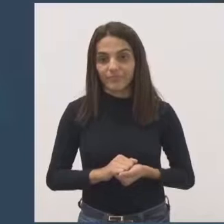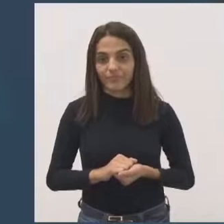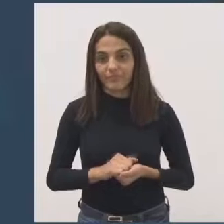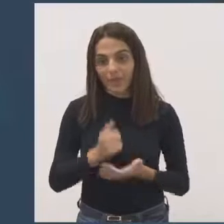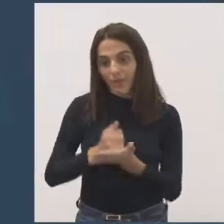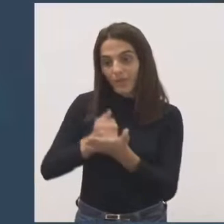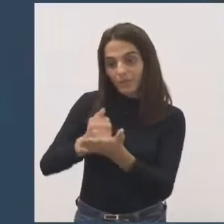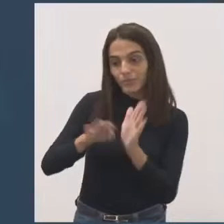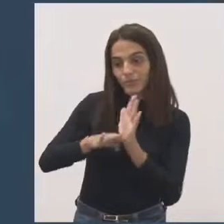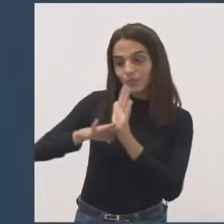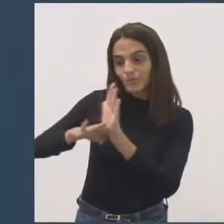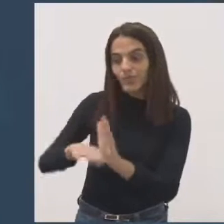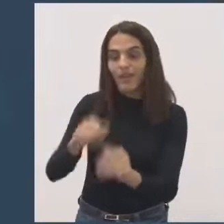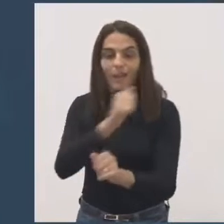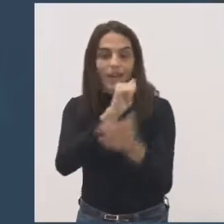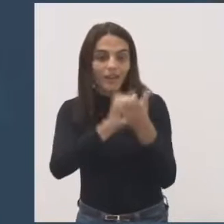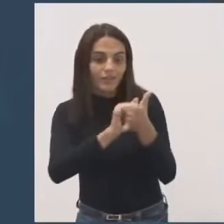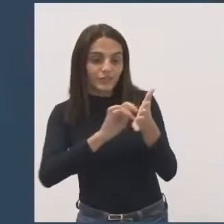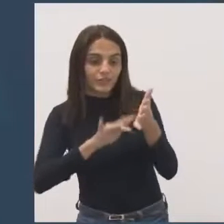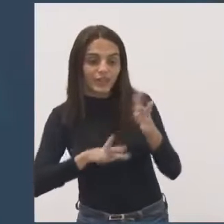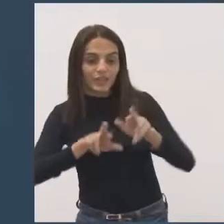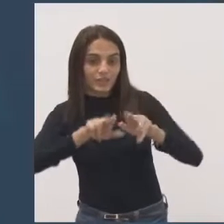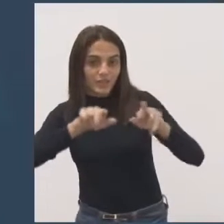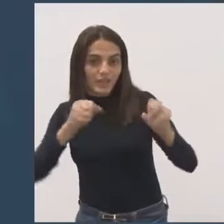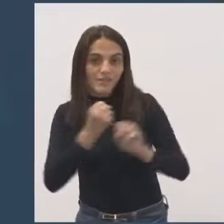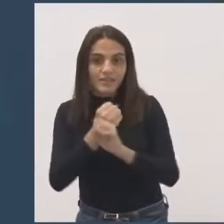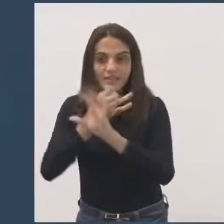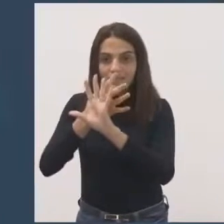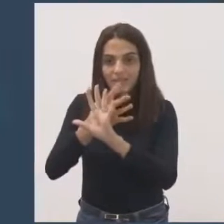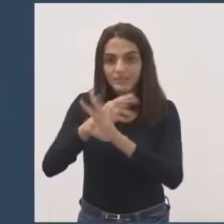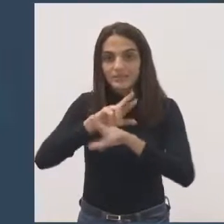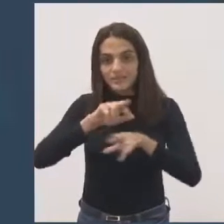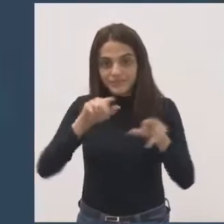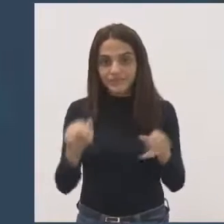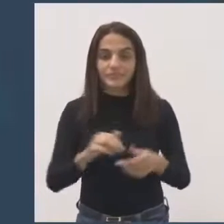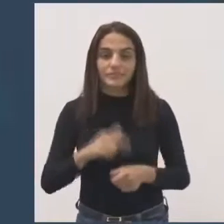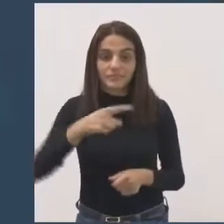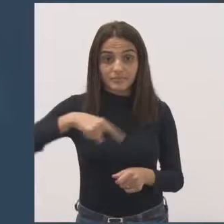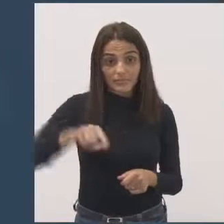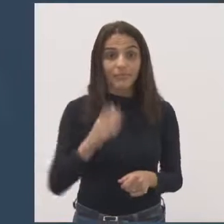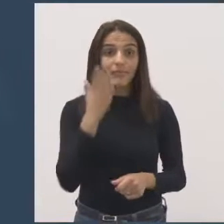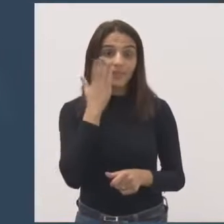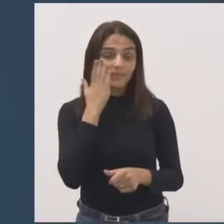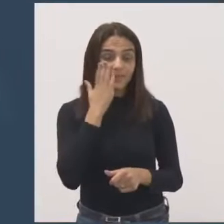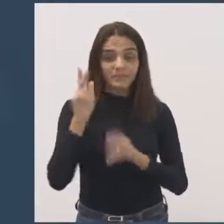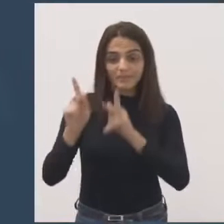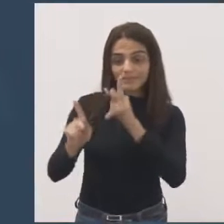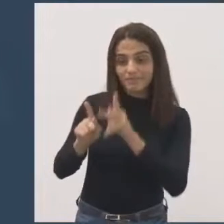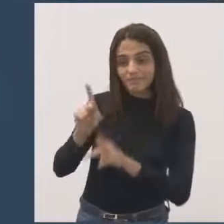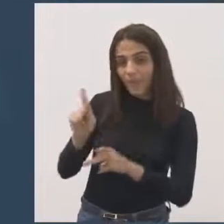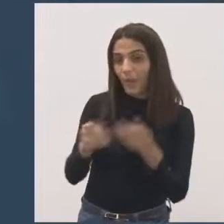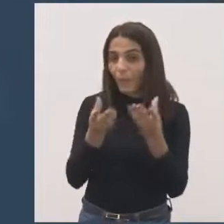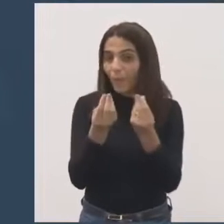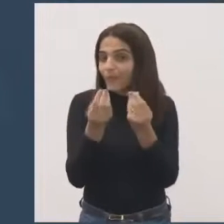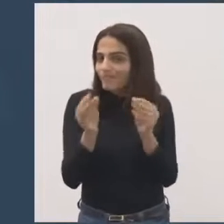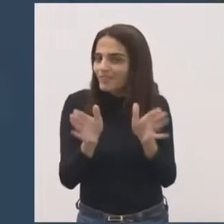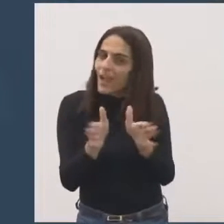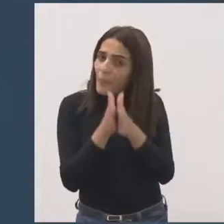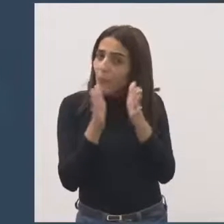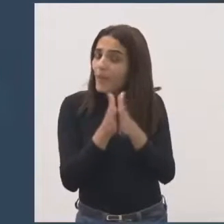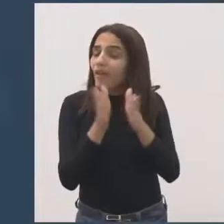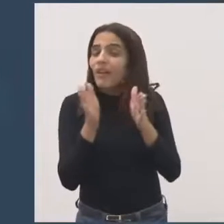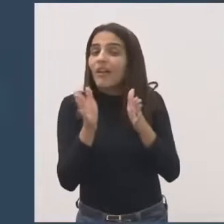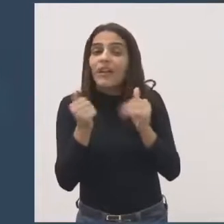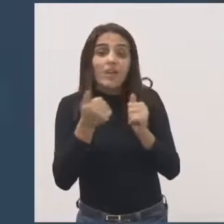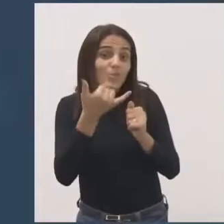essas tarefas que são à distância, né? Então, como a gente sabe que temos um público que é muito carente, eles não têm acesso